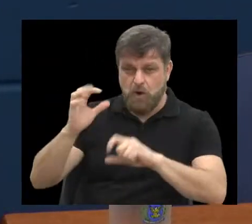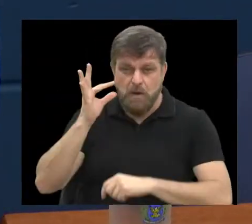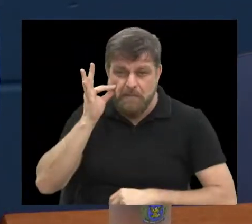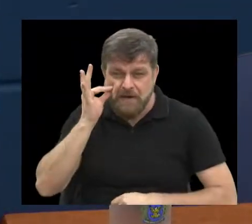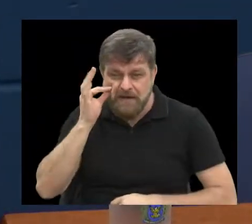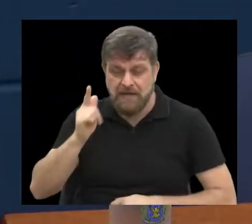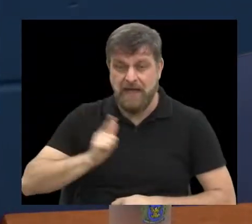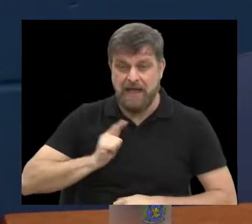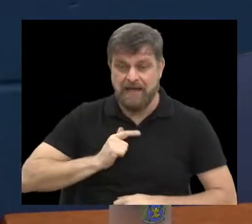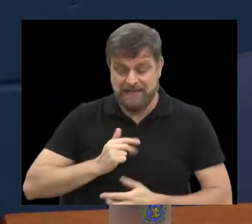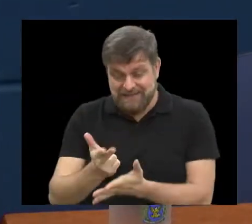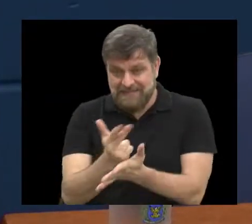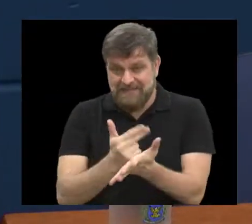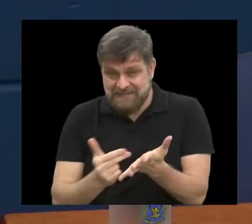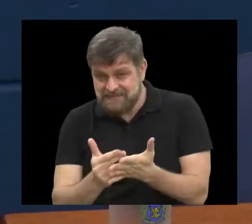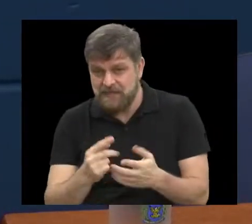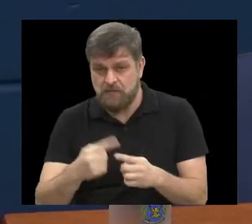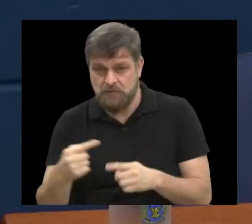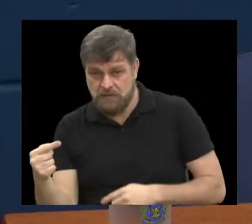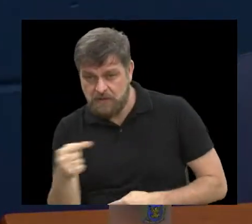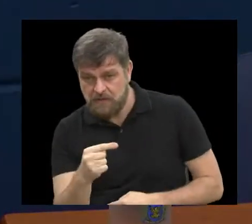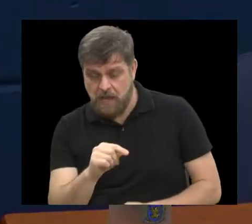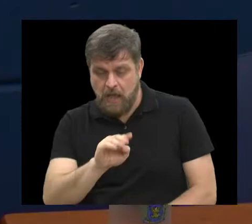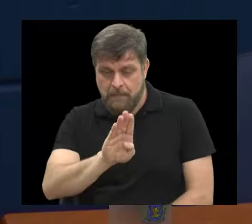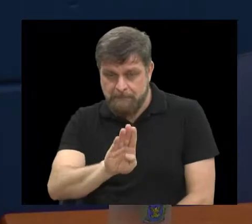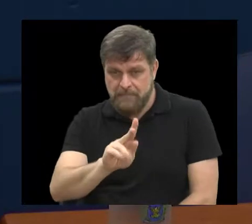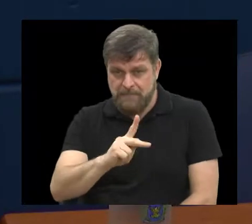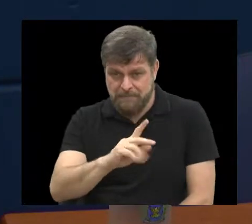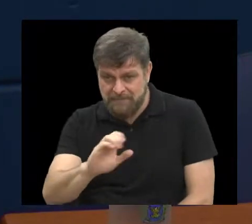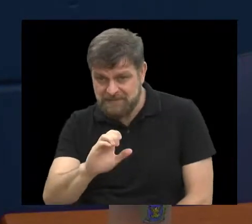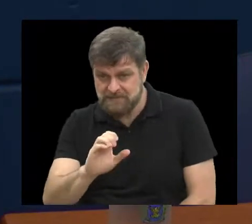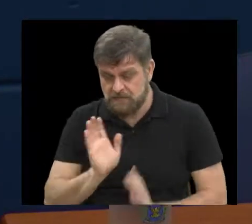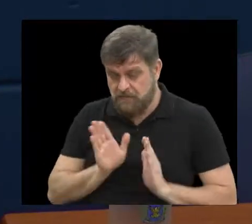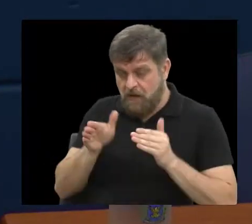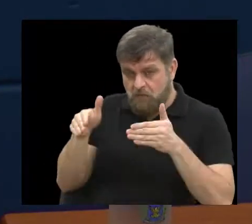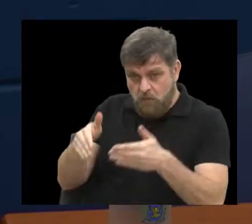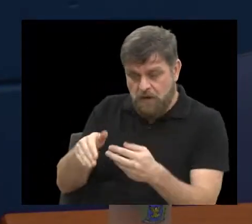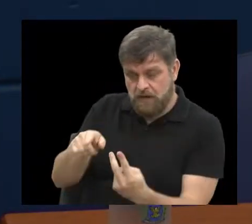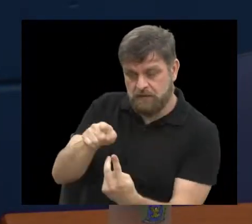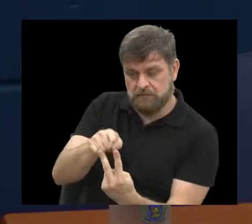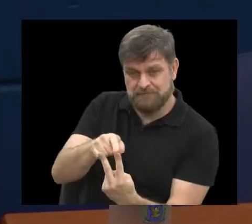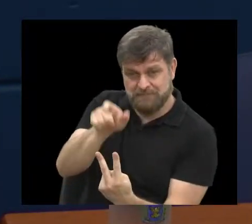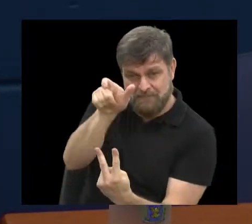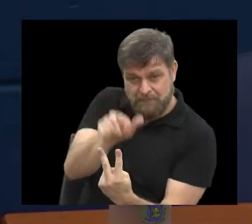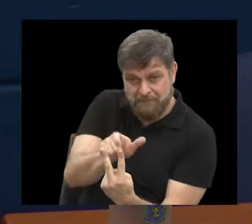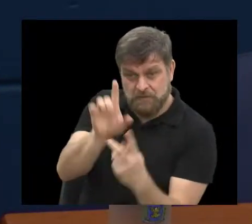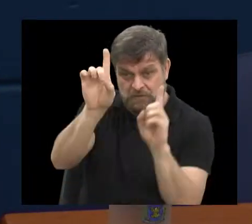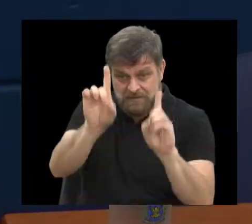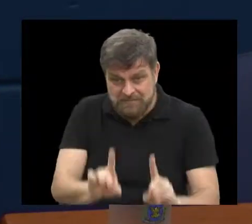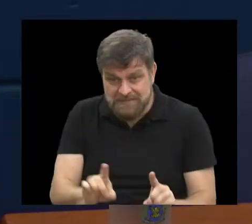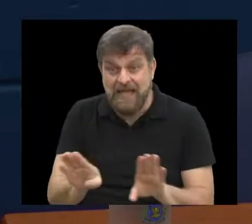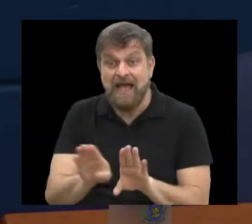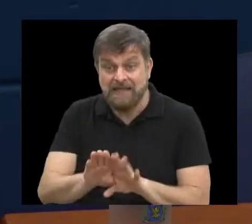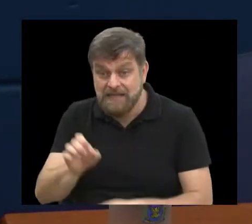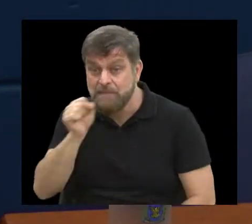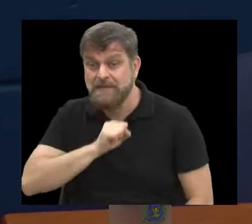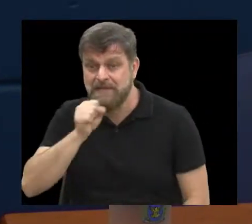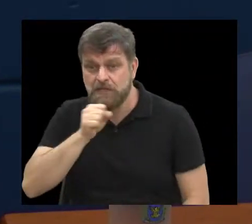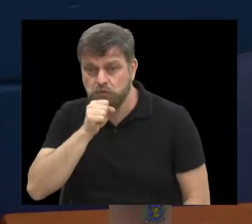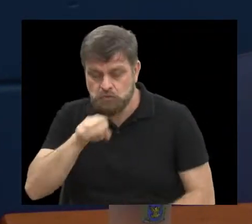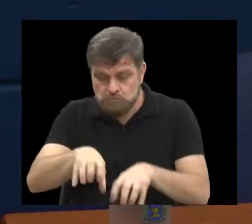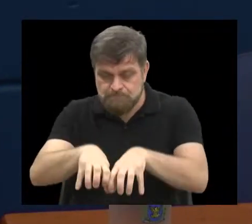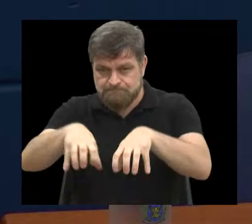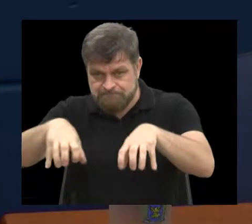certo? Por quê? Porque esse benefício ele é voltado para a pessoa com deficiência e também para a pessoa idosa. Então, a gente